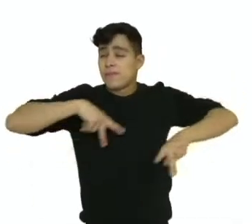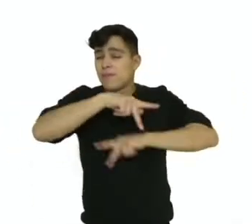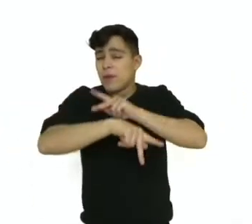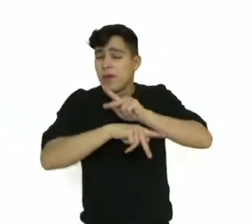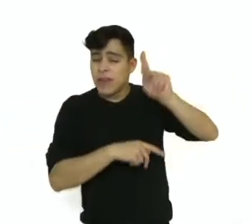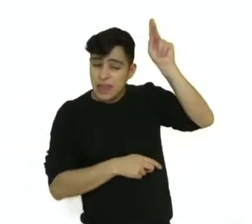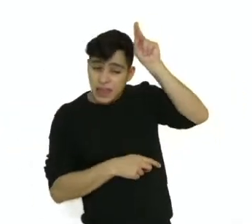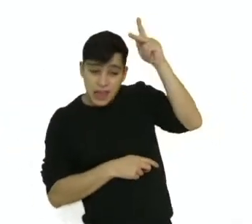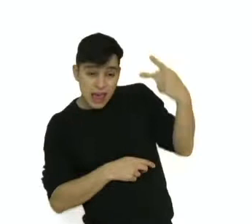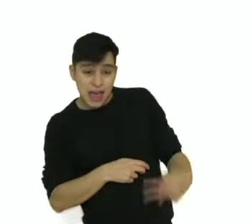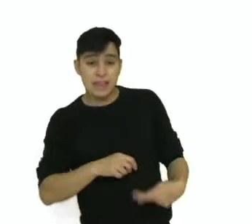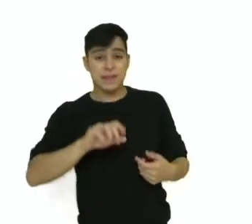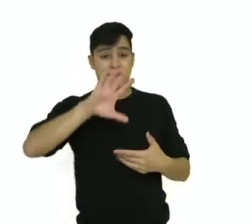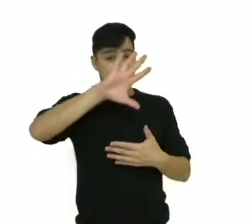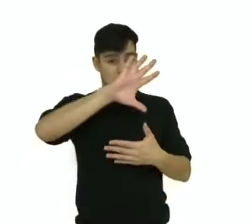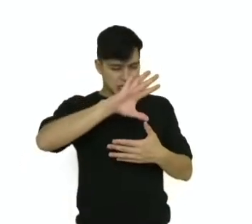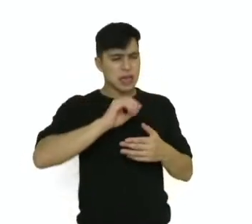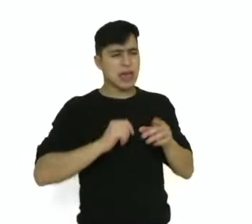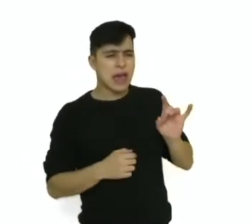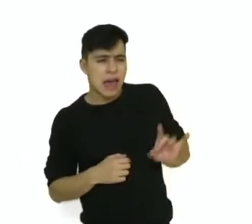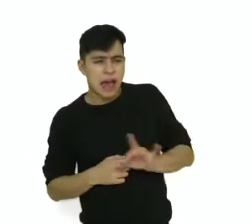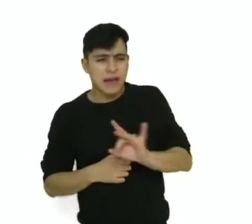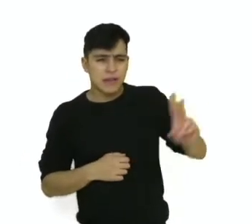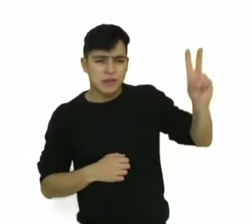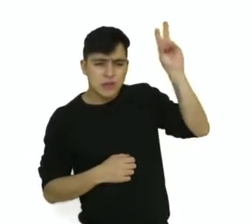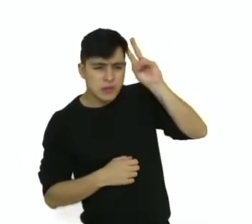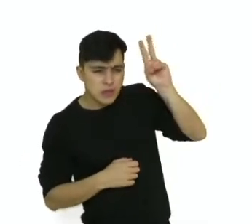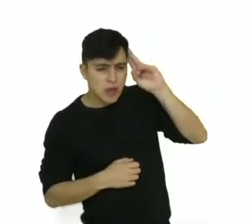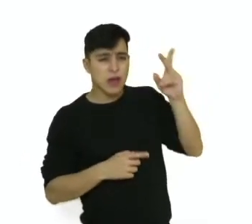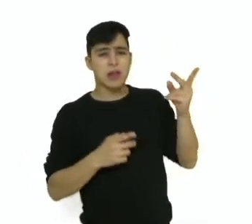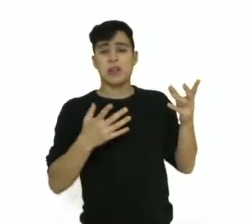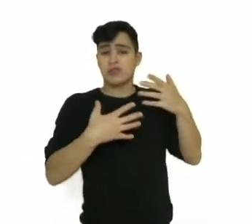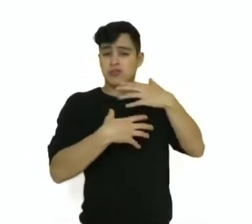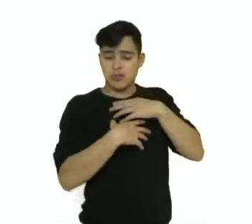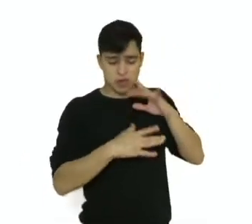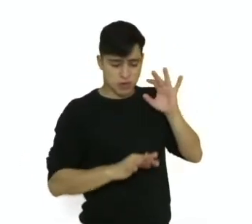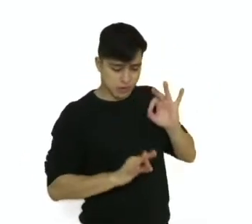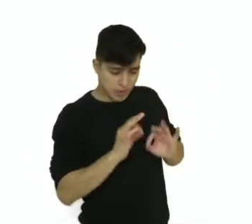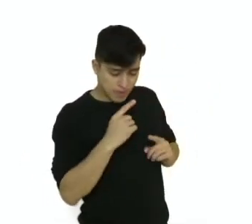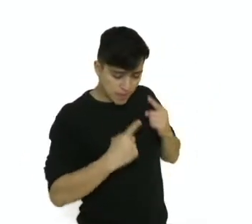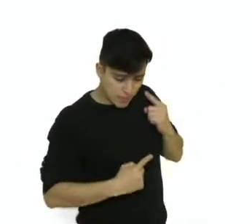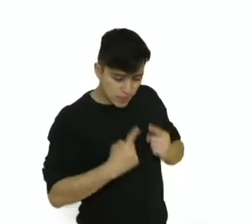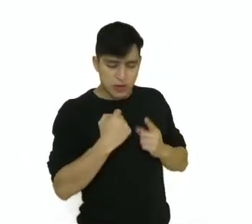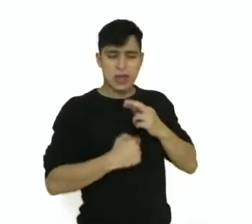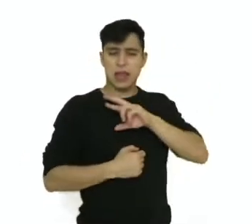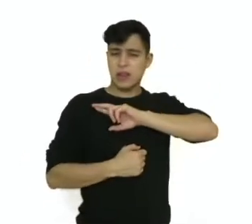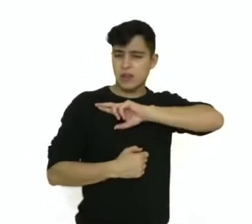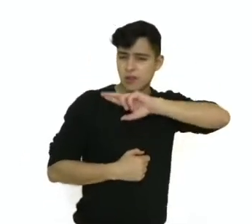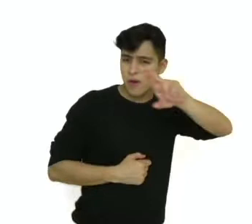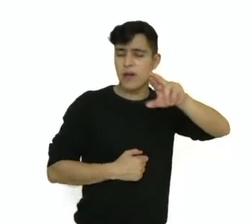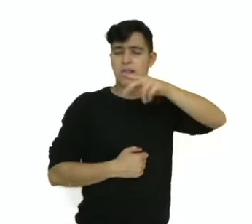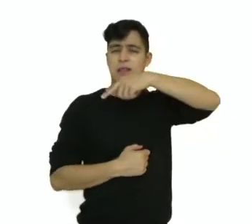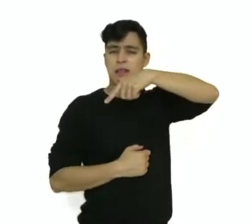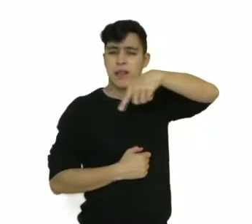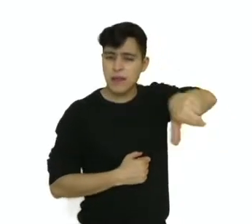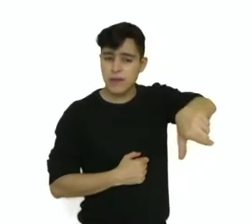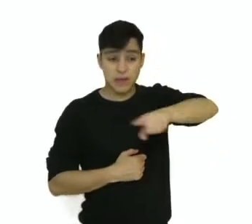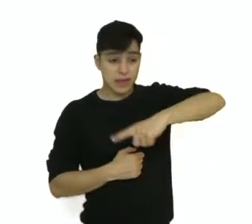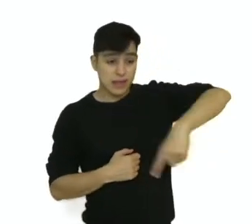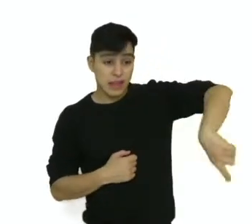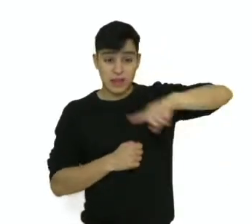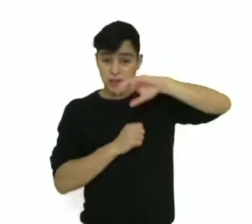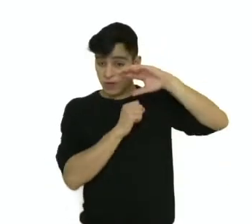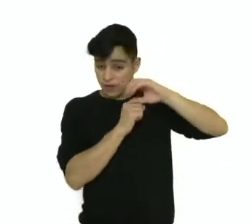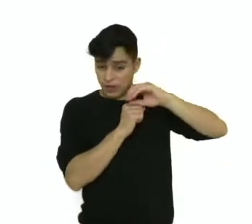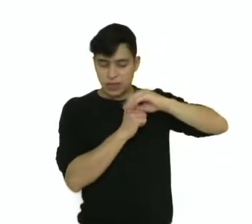com histórias, organização social, política, religiosa, línguas, conhecimentos,